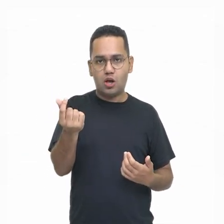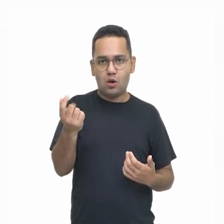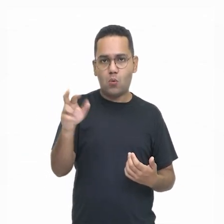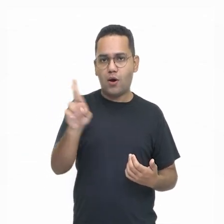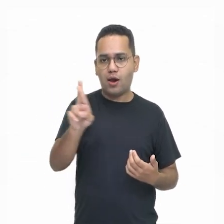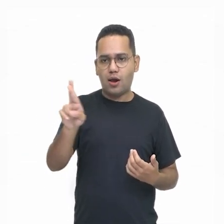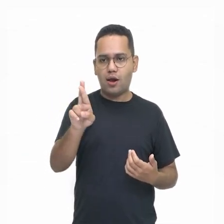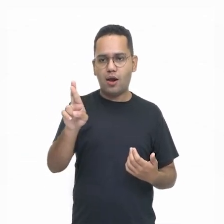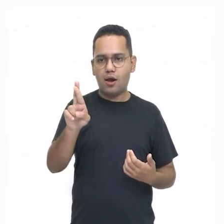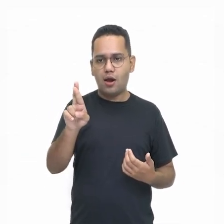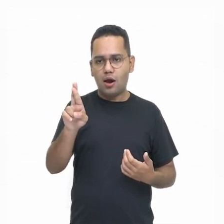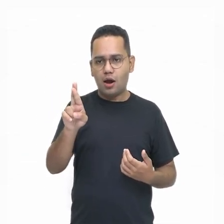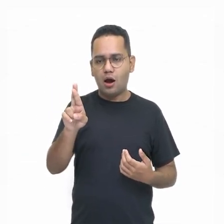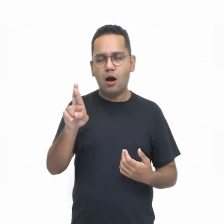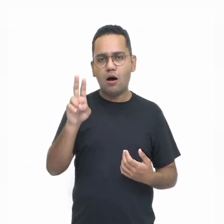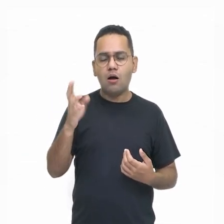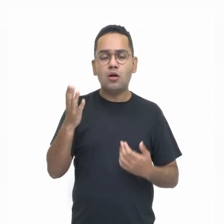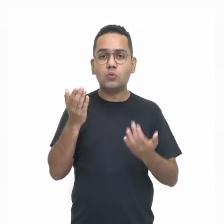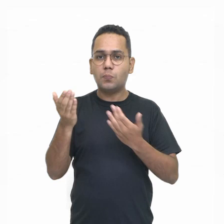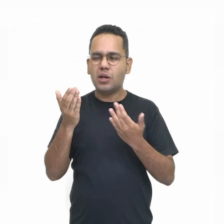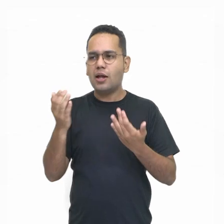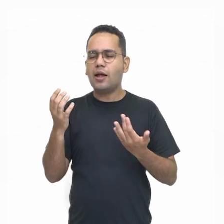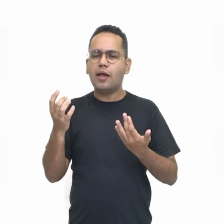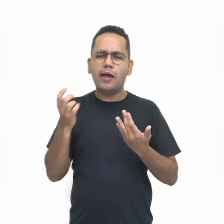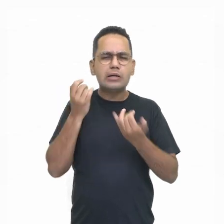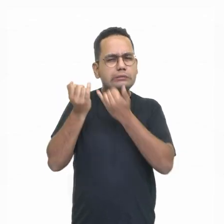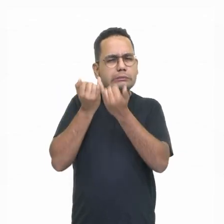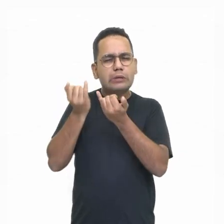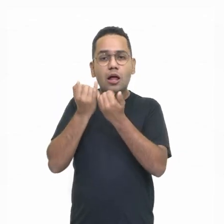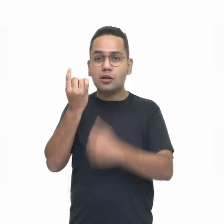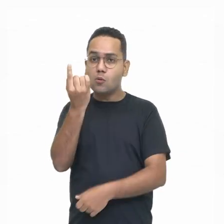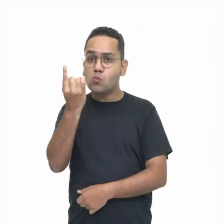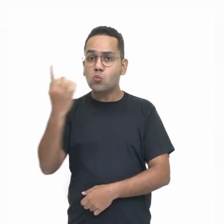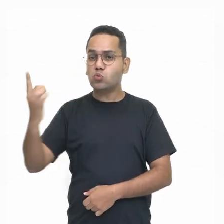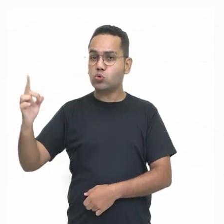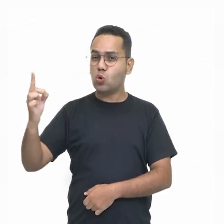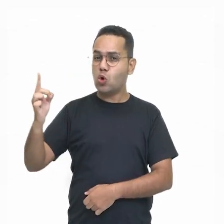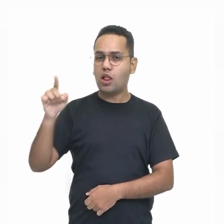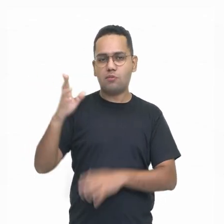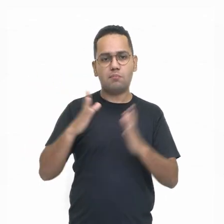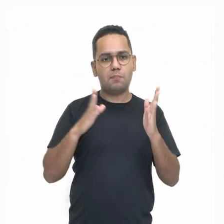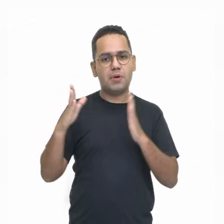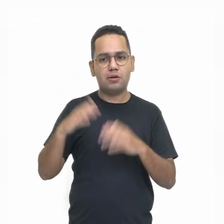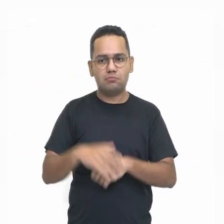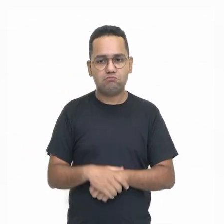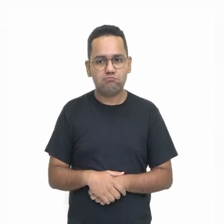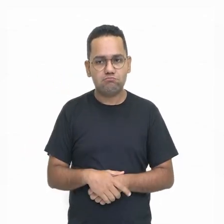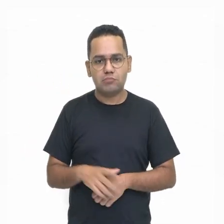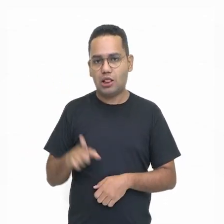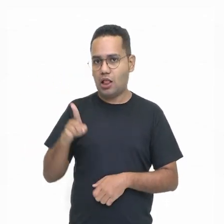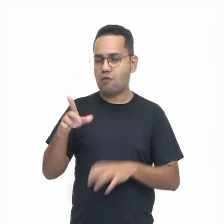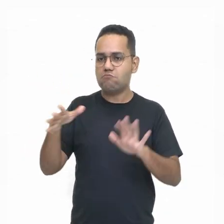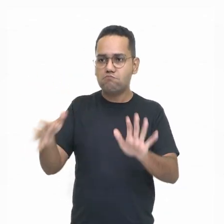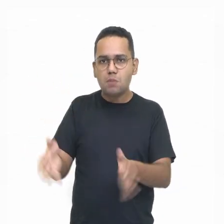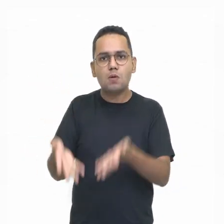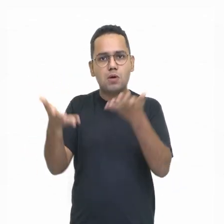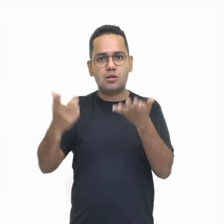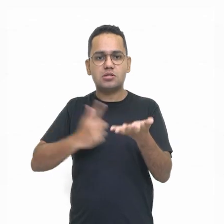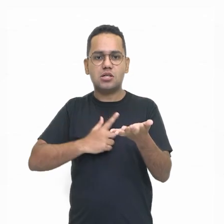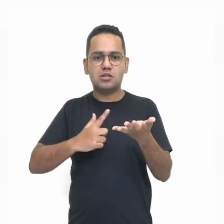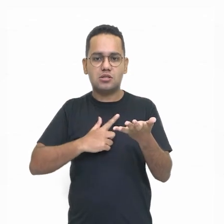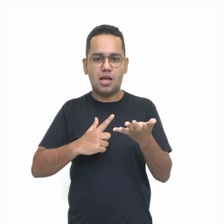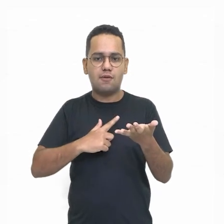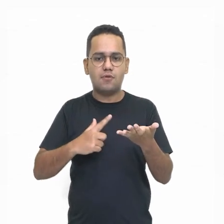era equivalente a $1 naquele momento, tá bom? E é justamente nesse governo que vai se destacar também o seu ministro